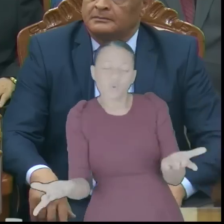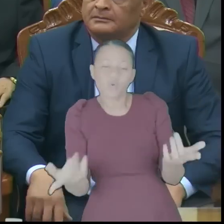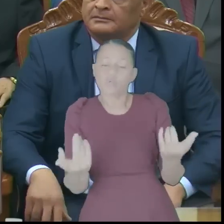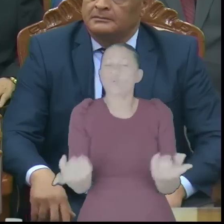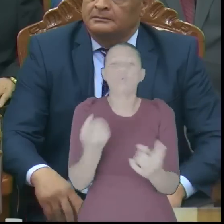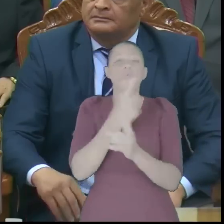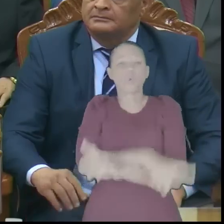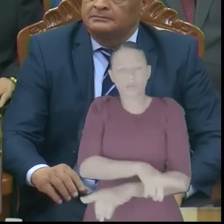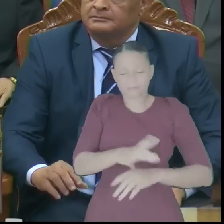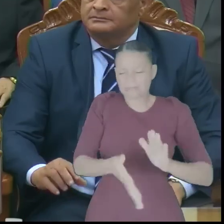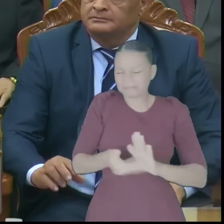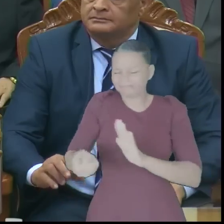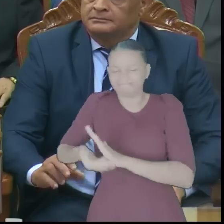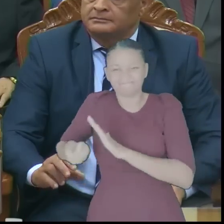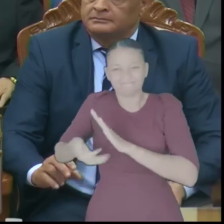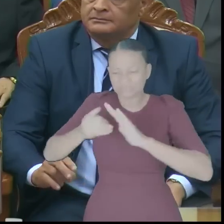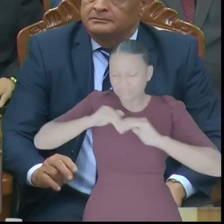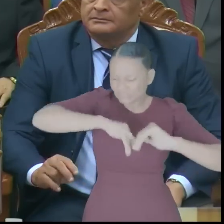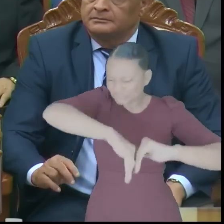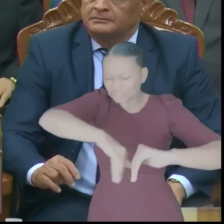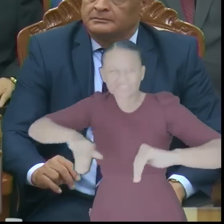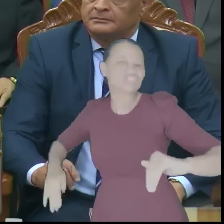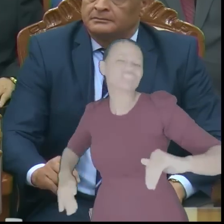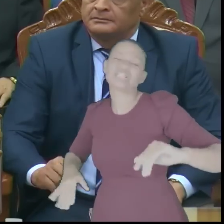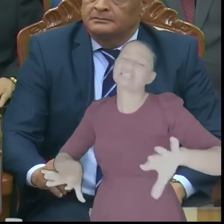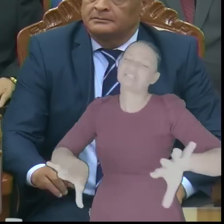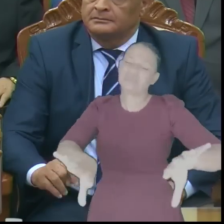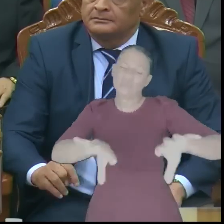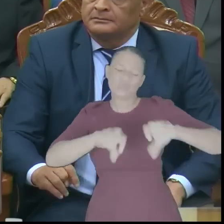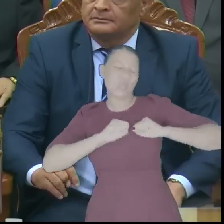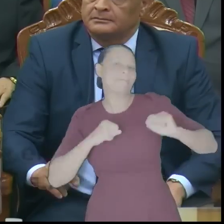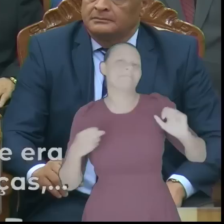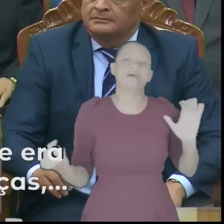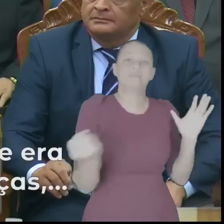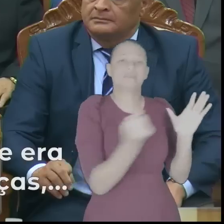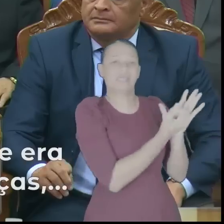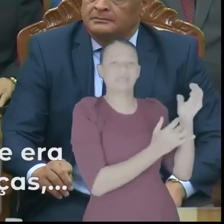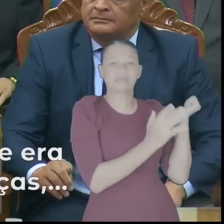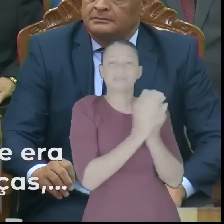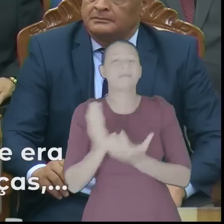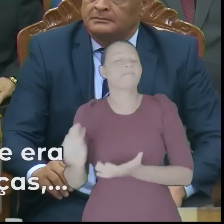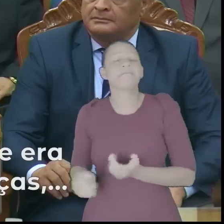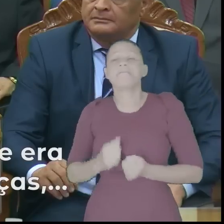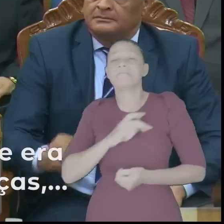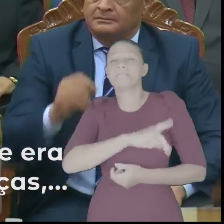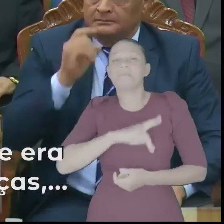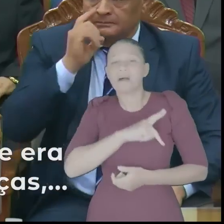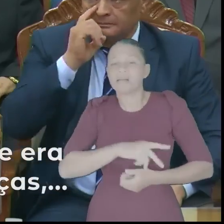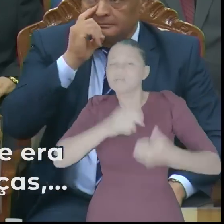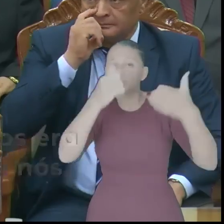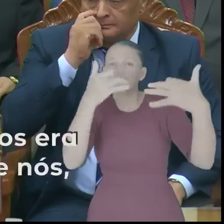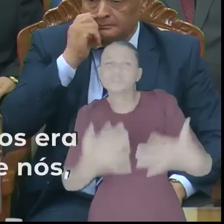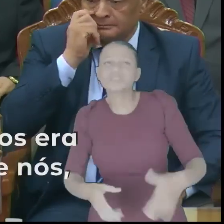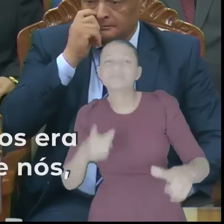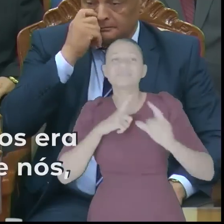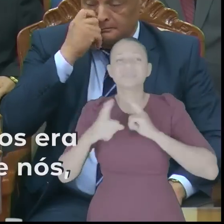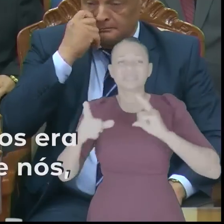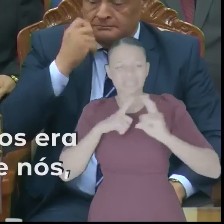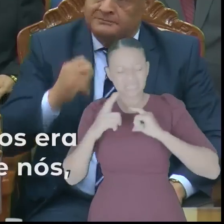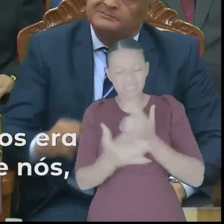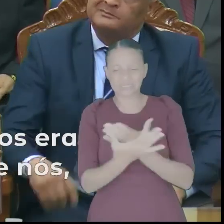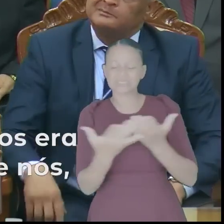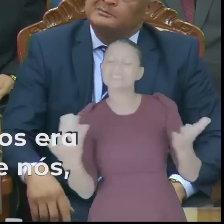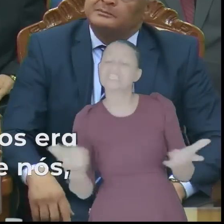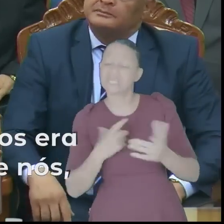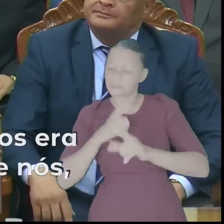foi removido dentre nós e cravado na cruz. Paulo está dizendo que havia um escrito de dívida que nos